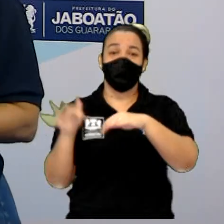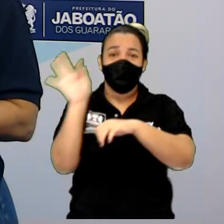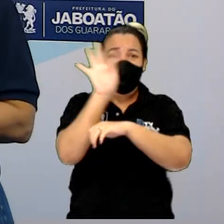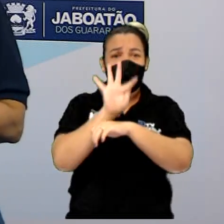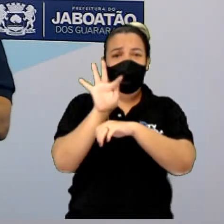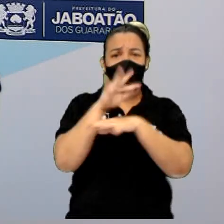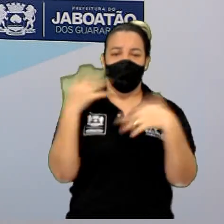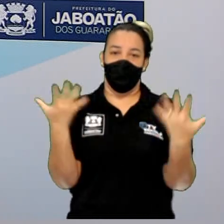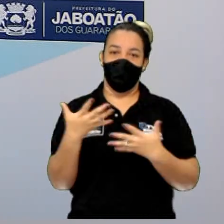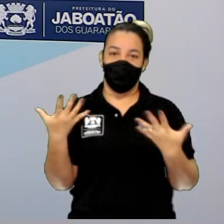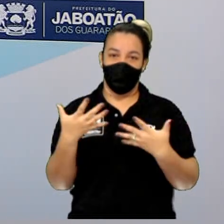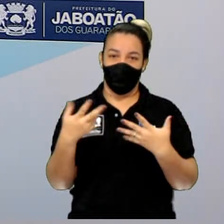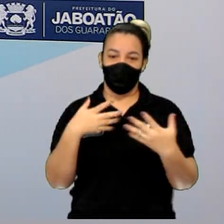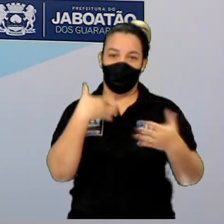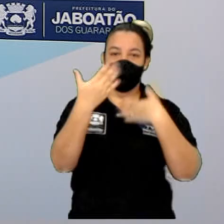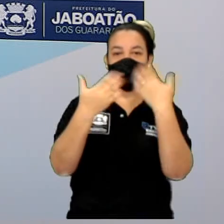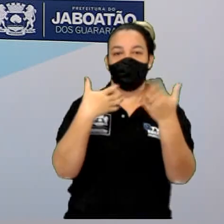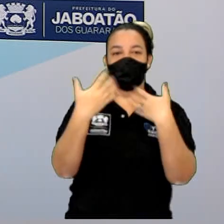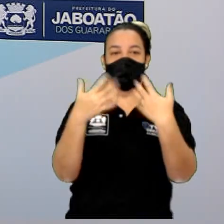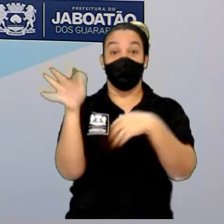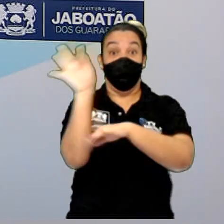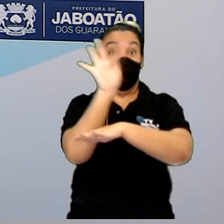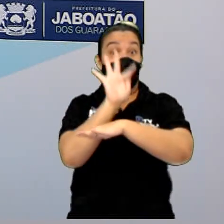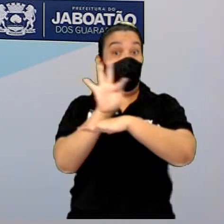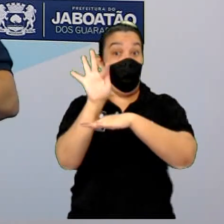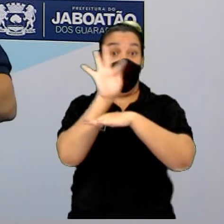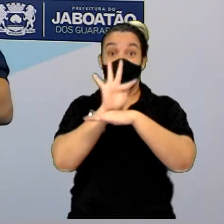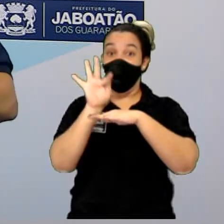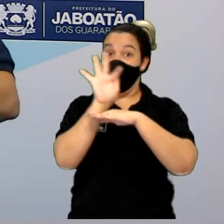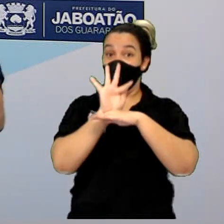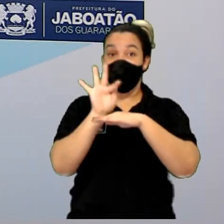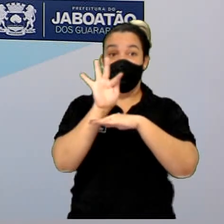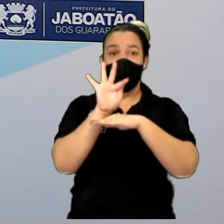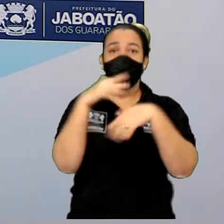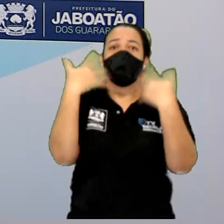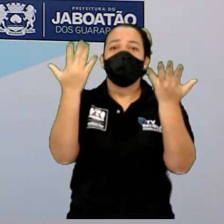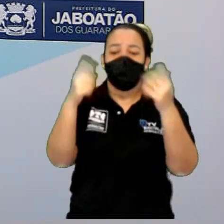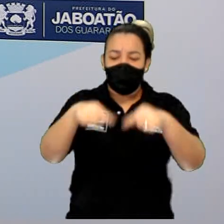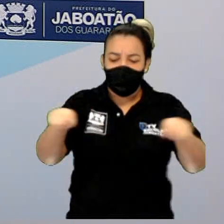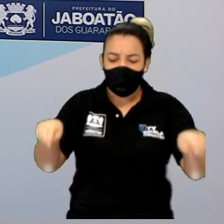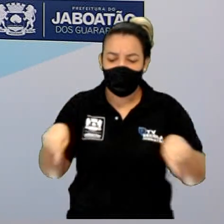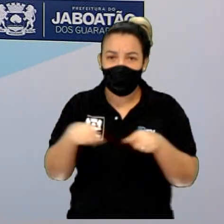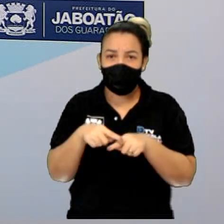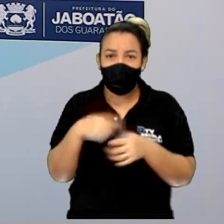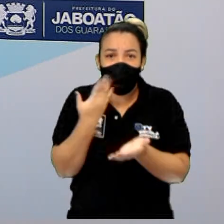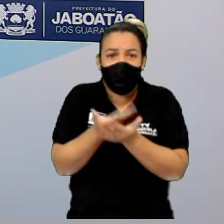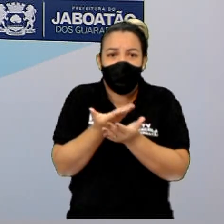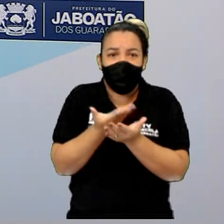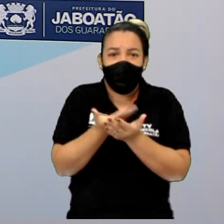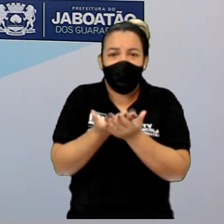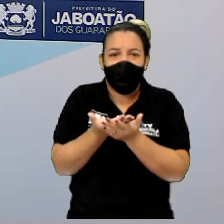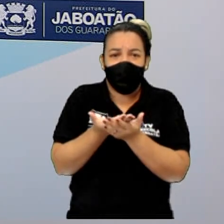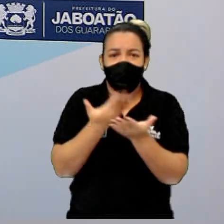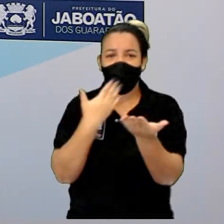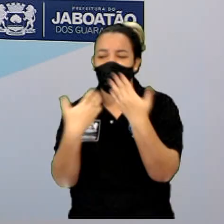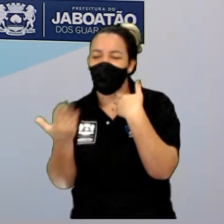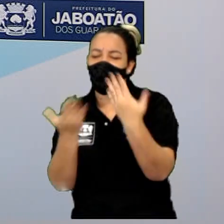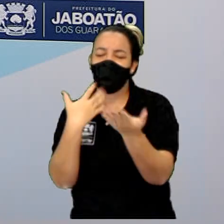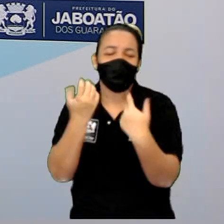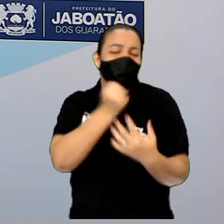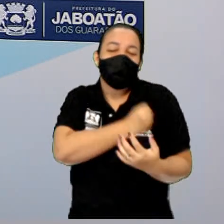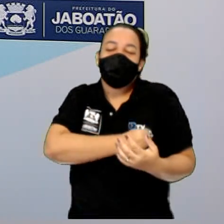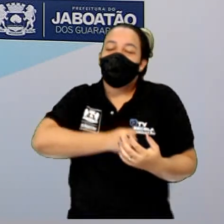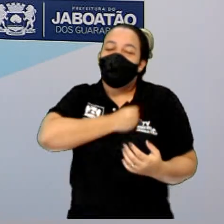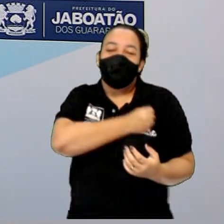agora mesmo, eu falando com vocês, há um grau de formalidade. Mas se eu estivesse em sala de aula com vocês, com aquela interação que dá um saudosismo, gente,